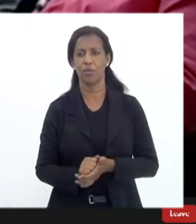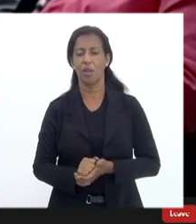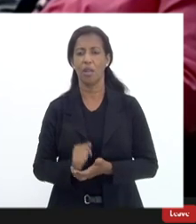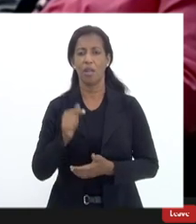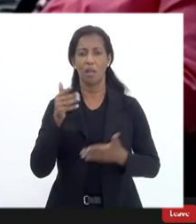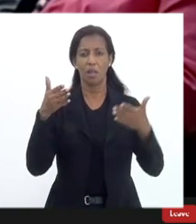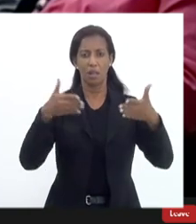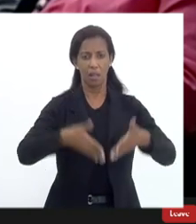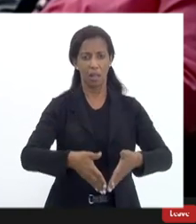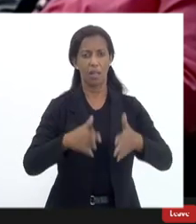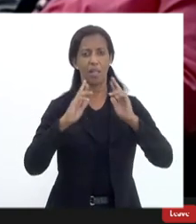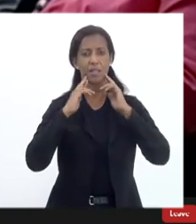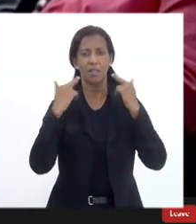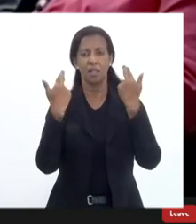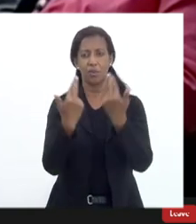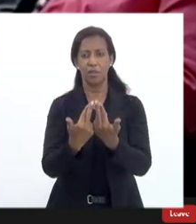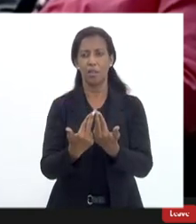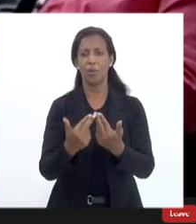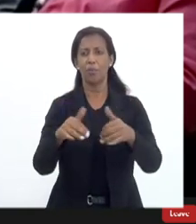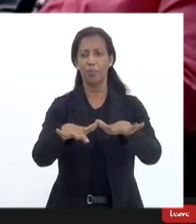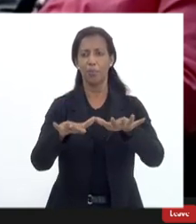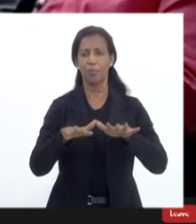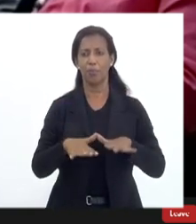nessa audiência.